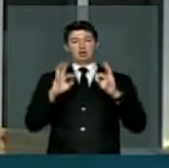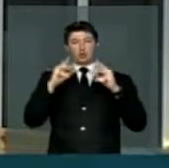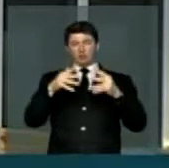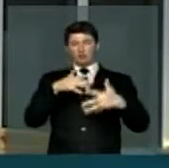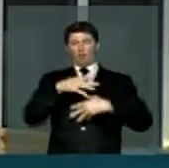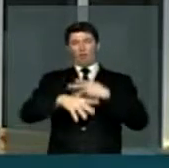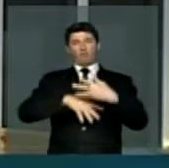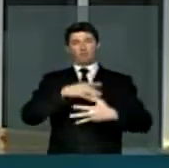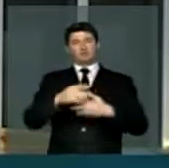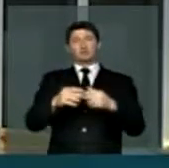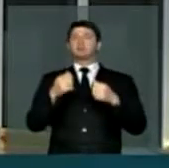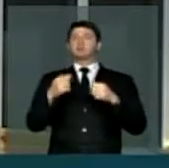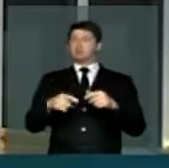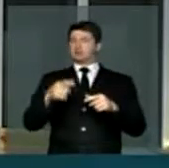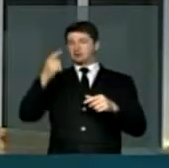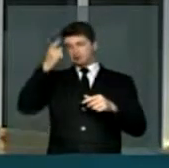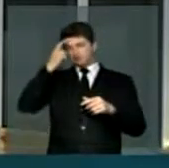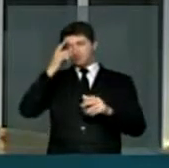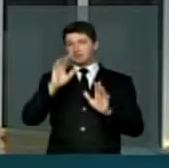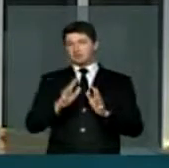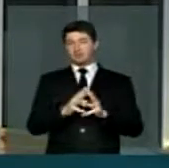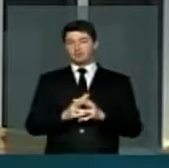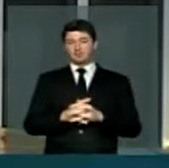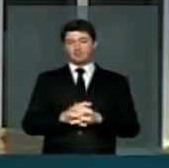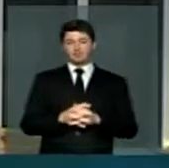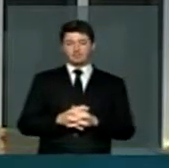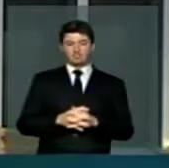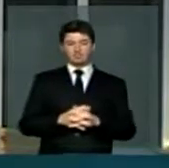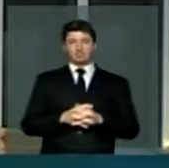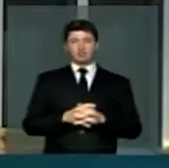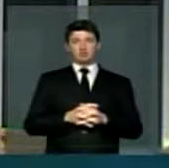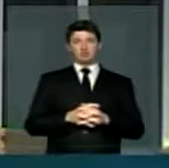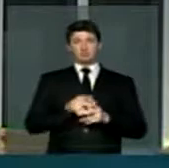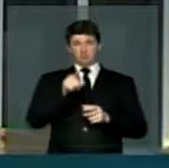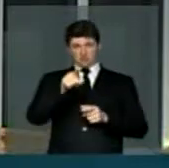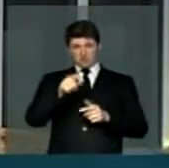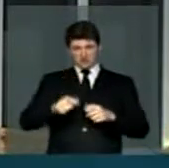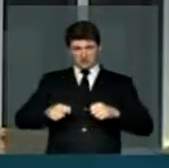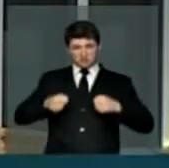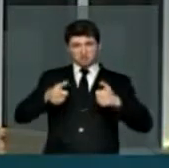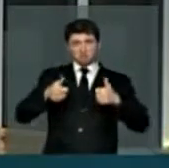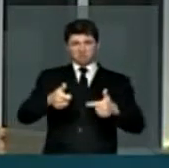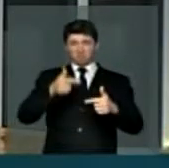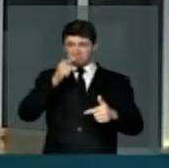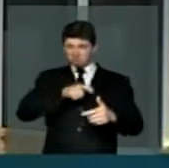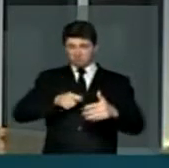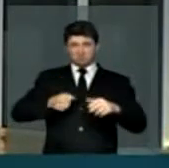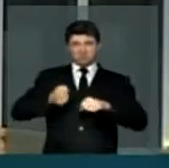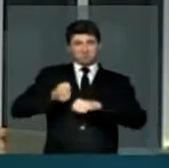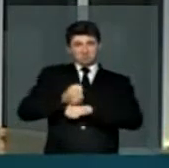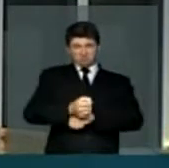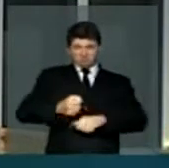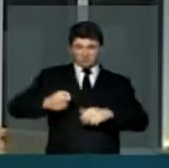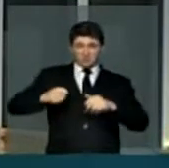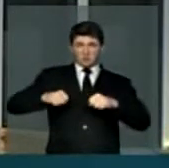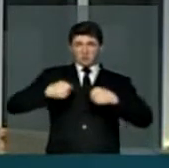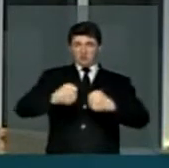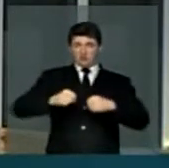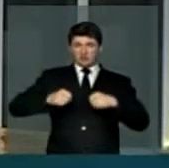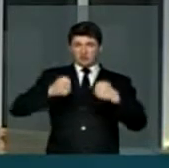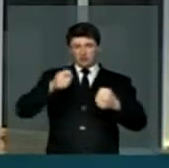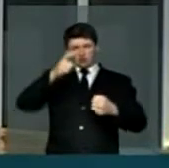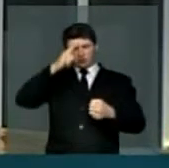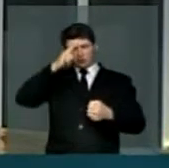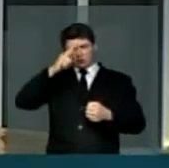balbúrdia, merecem ser consideradas. Você seria perseverante o suficiente para andar todos os